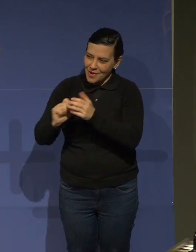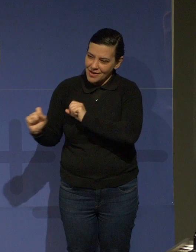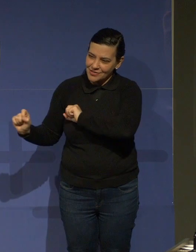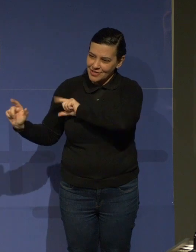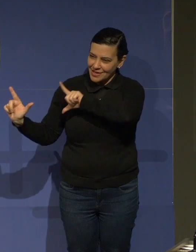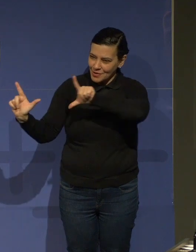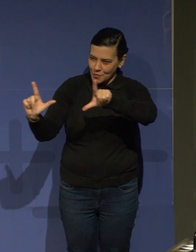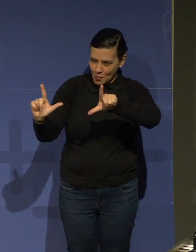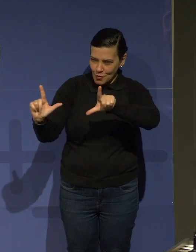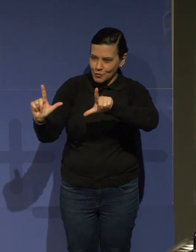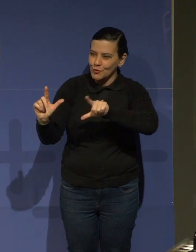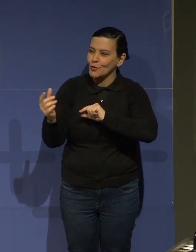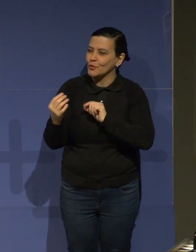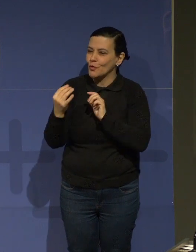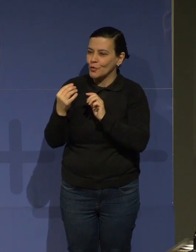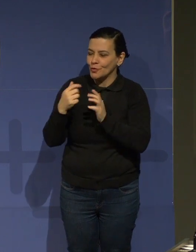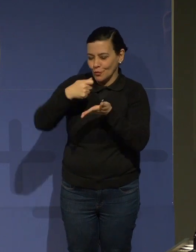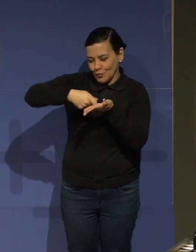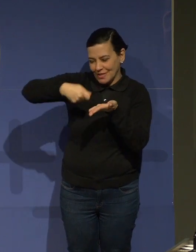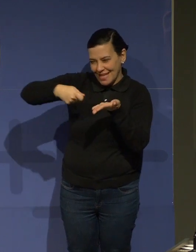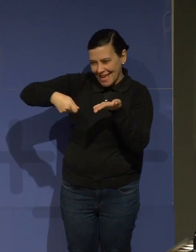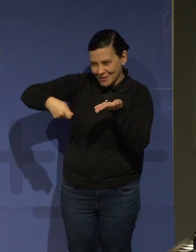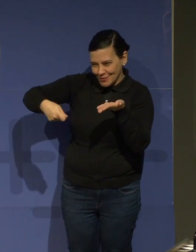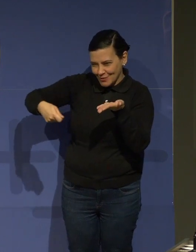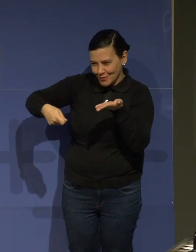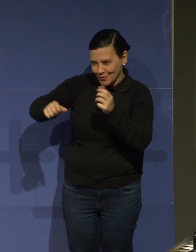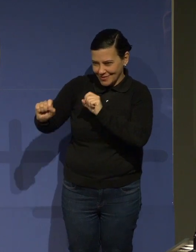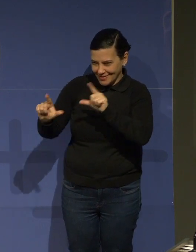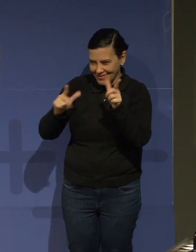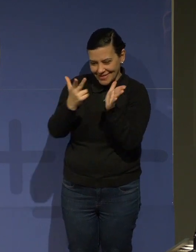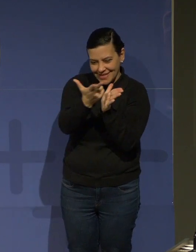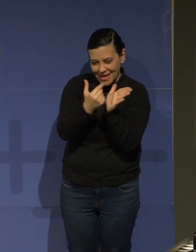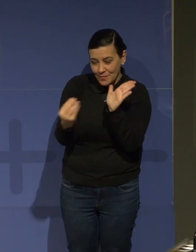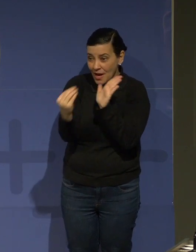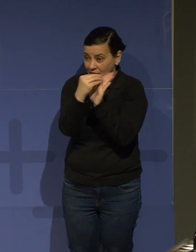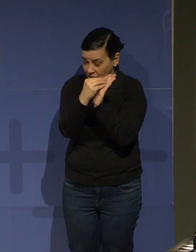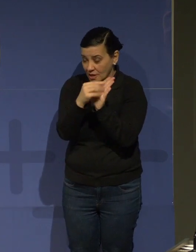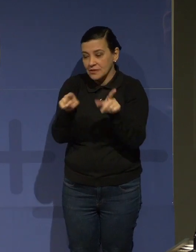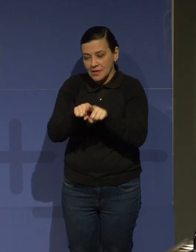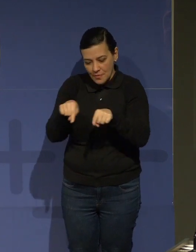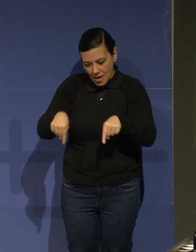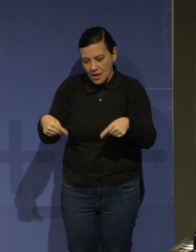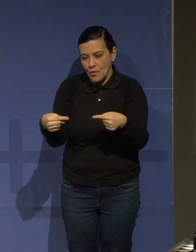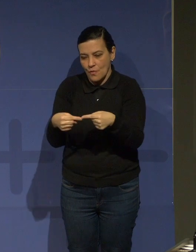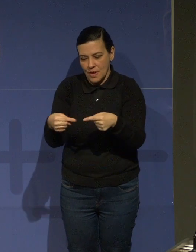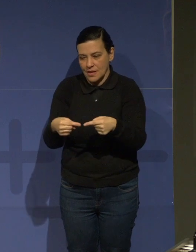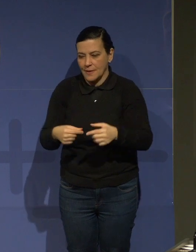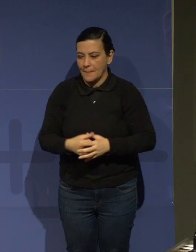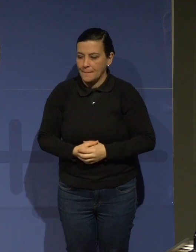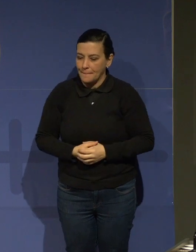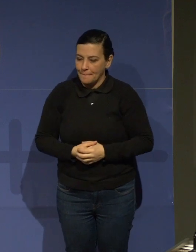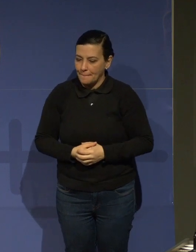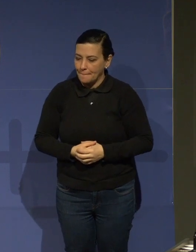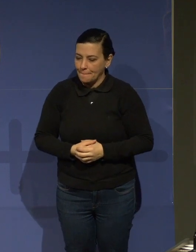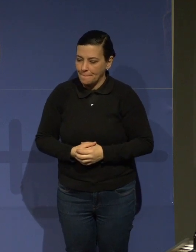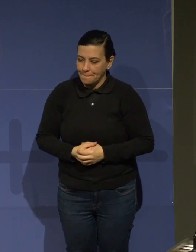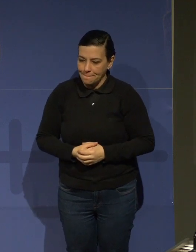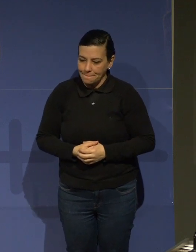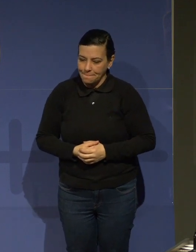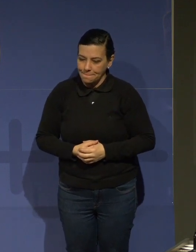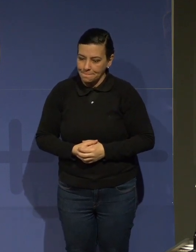exemplo do texto alternativo da imagem? Isso, acho que se aplica aqui nesse caso. Pode passar.